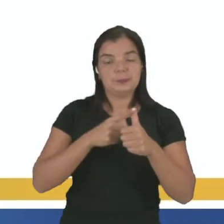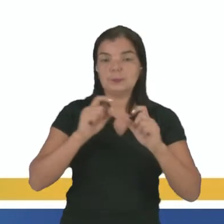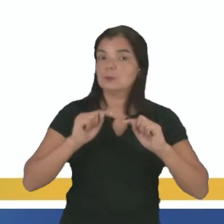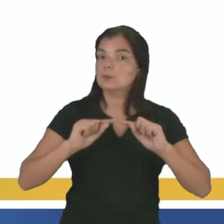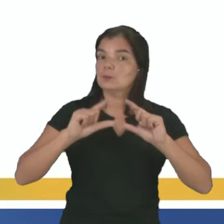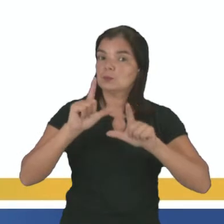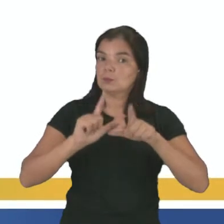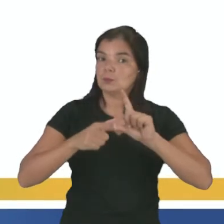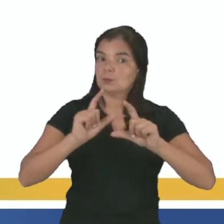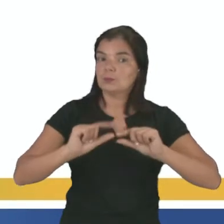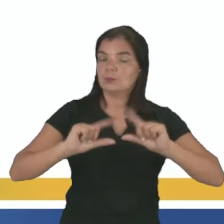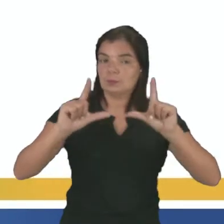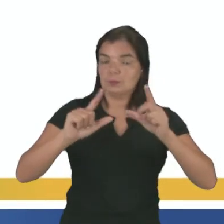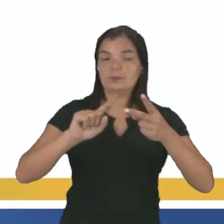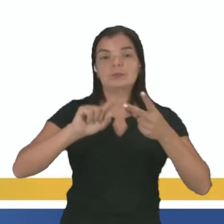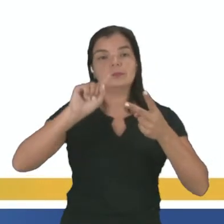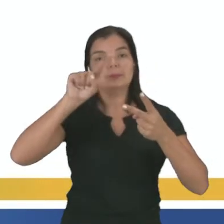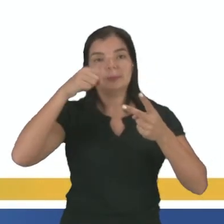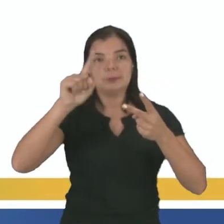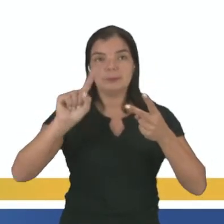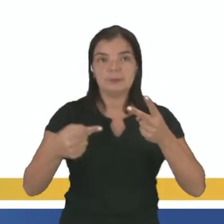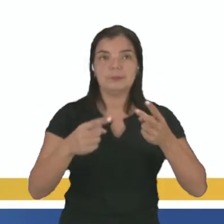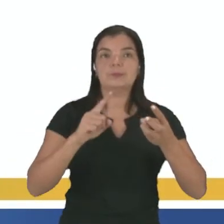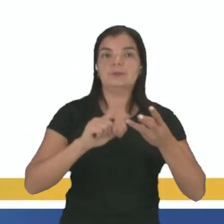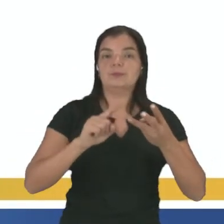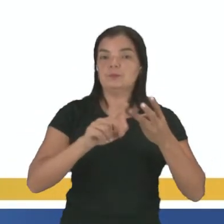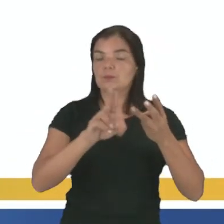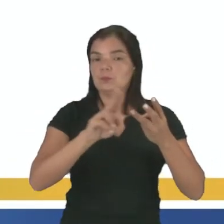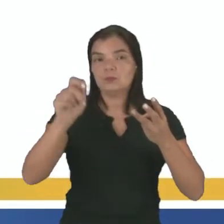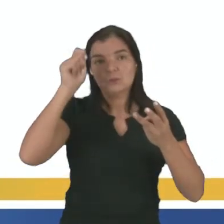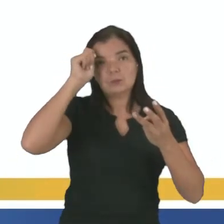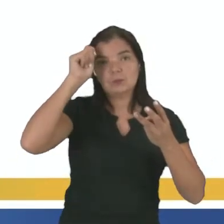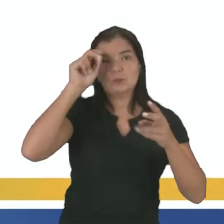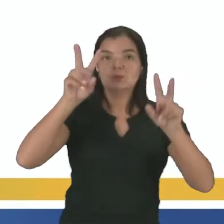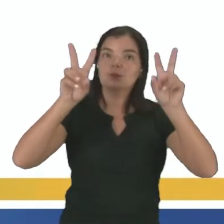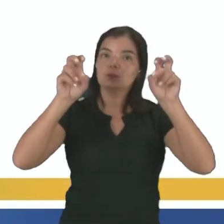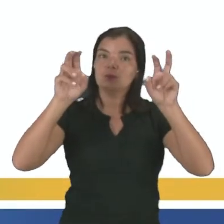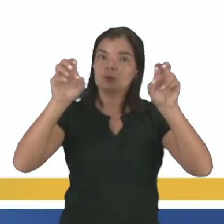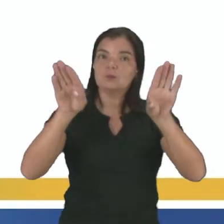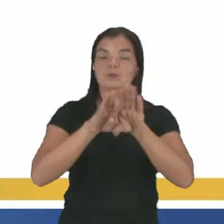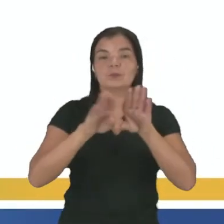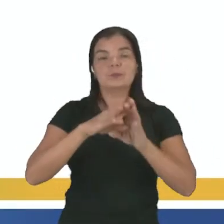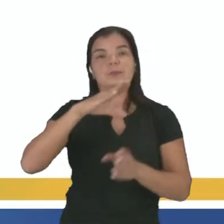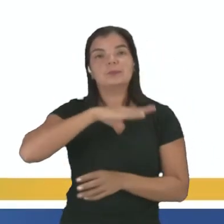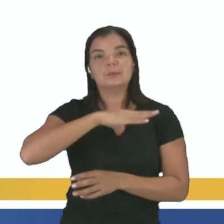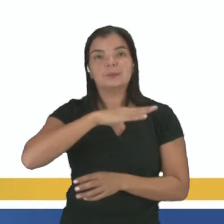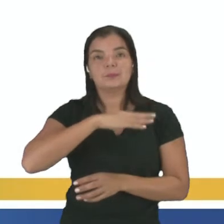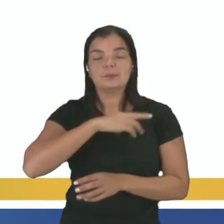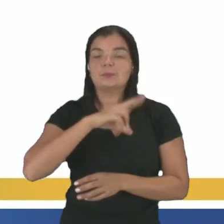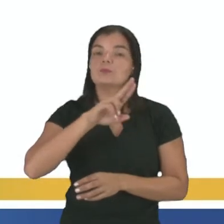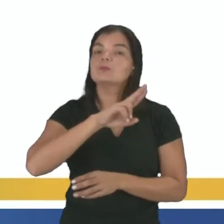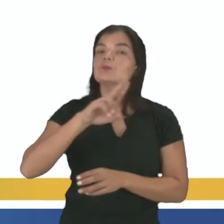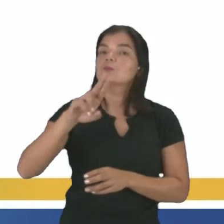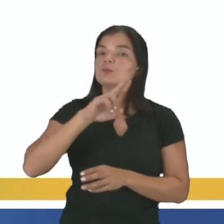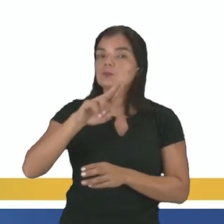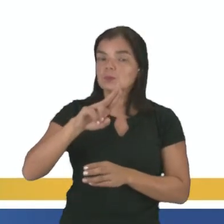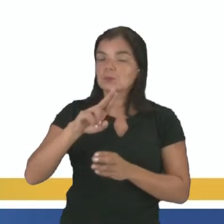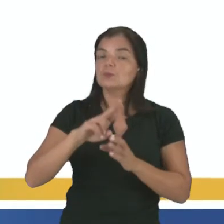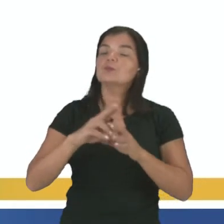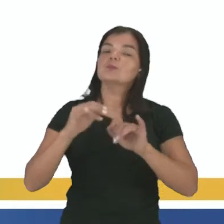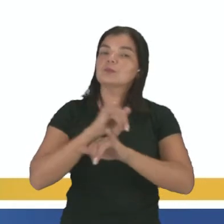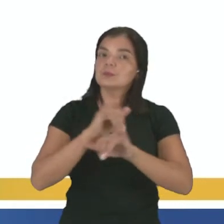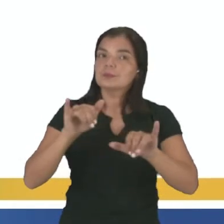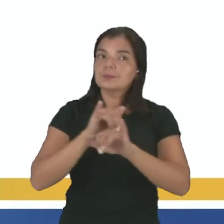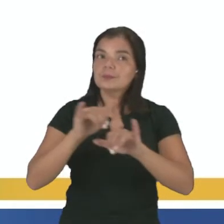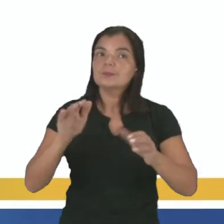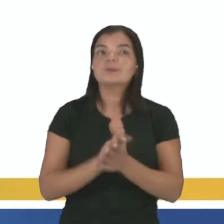alta, depois a vírgula, o nome do autor, o título da obra, a cidade em que foi publicado, o